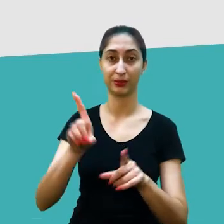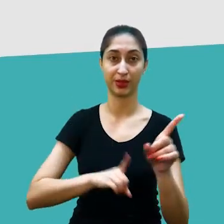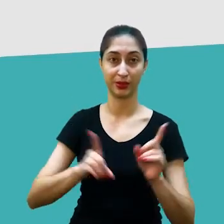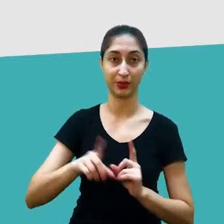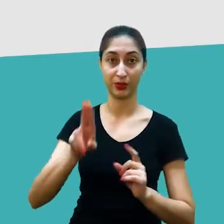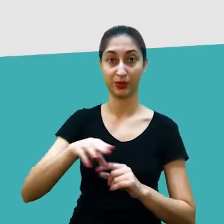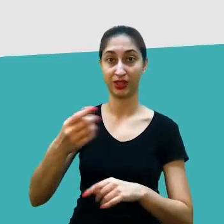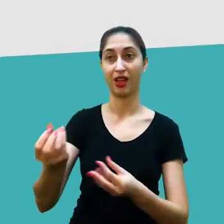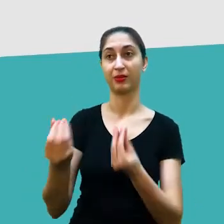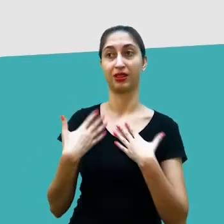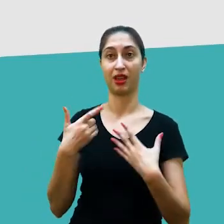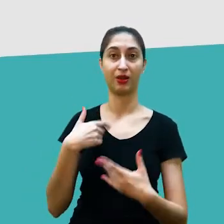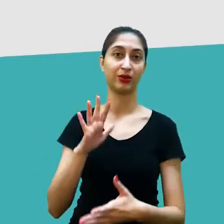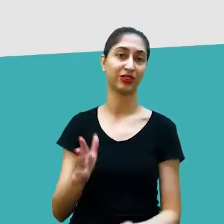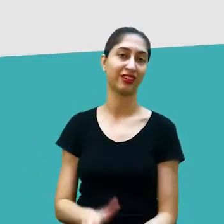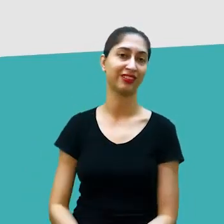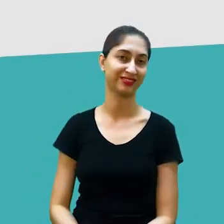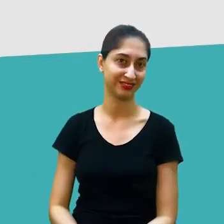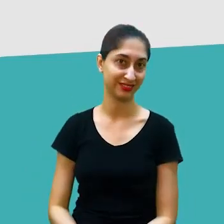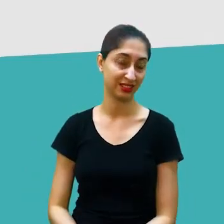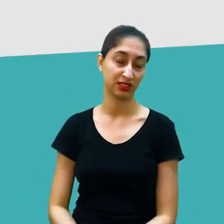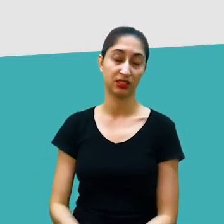um pouco dessa noção que é tão